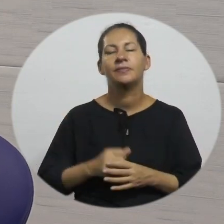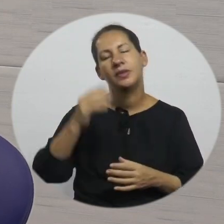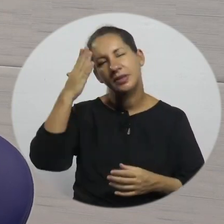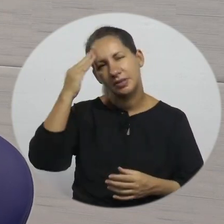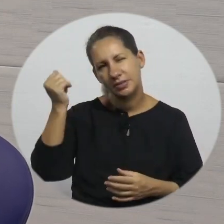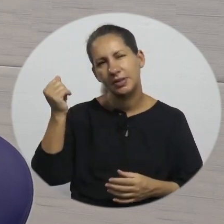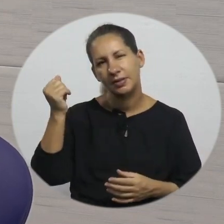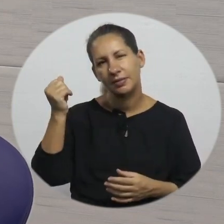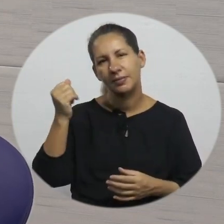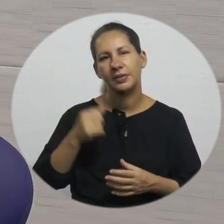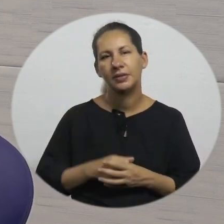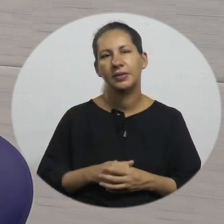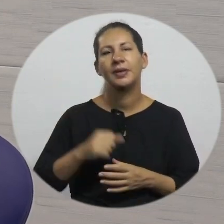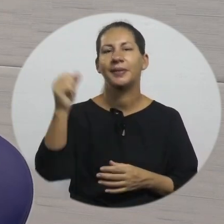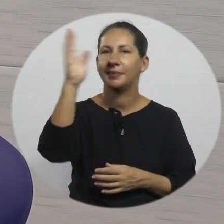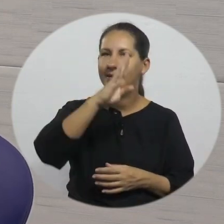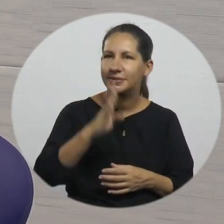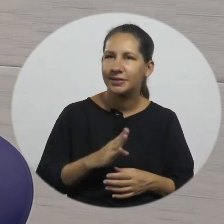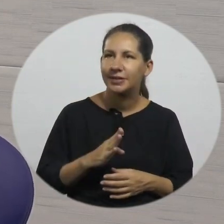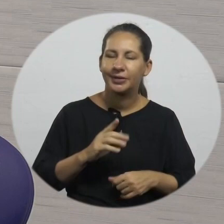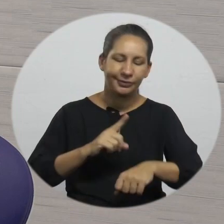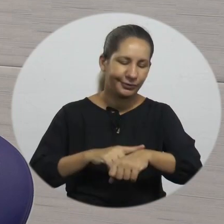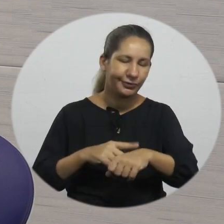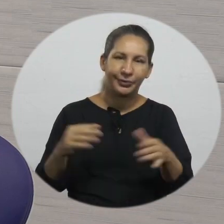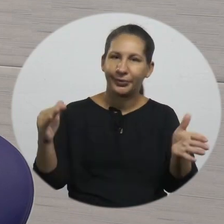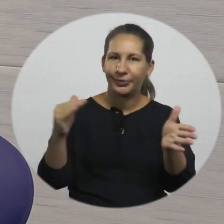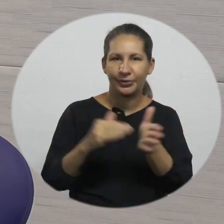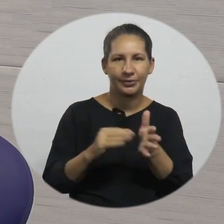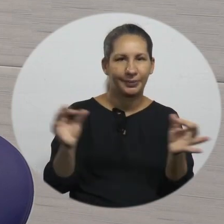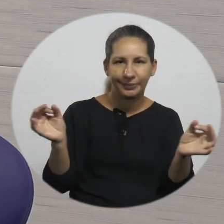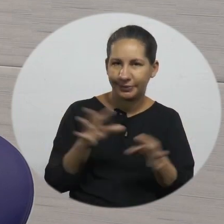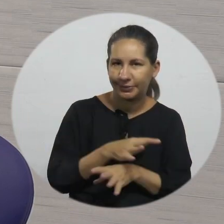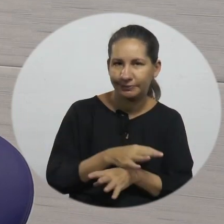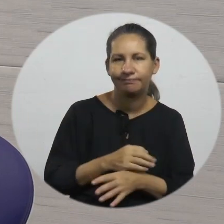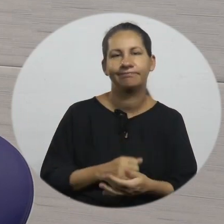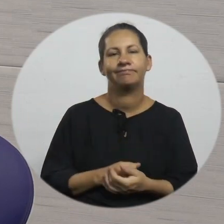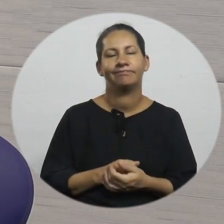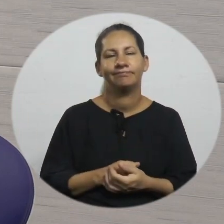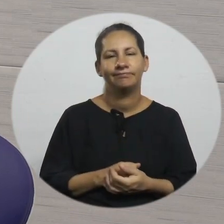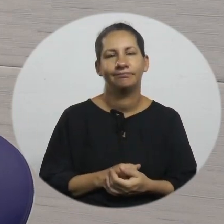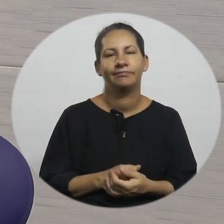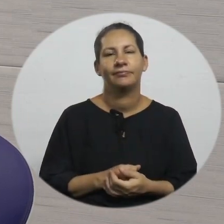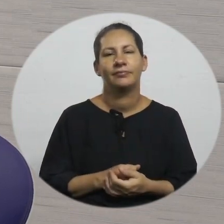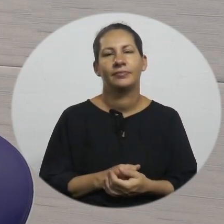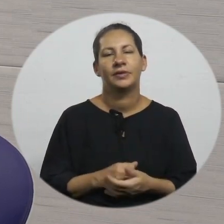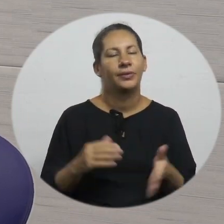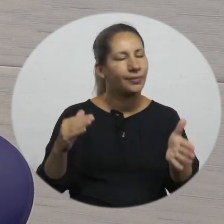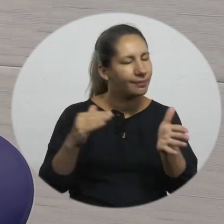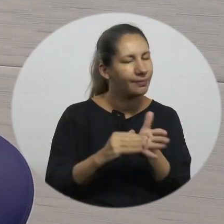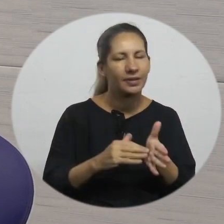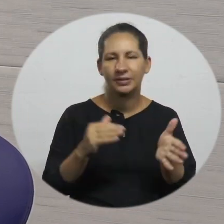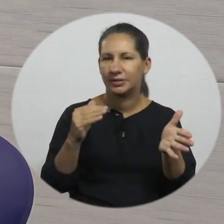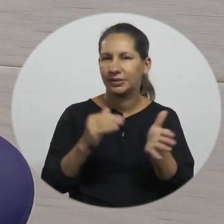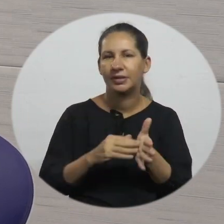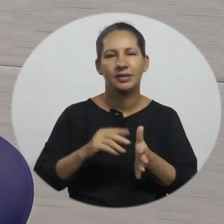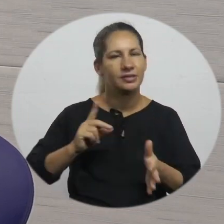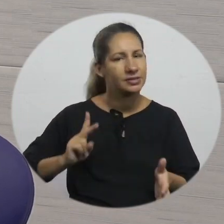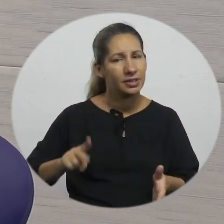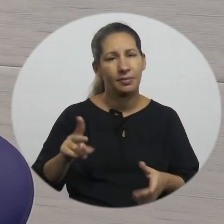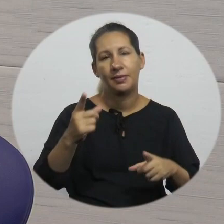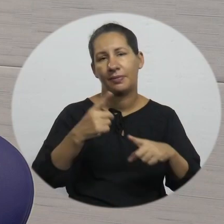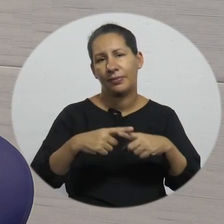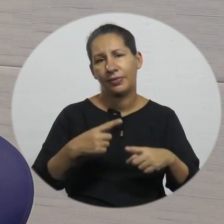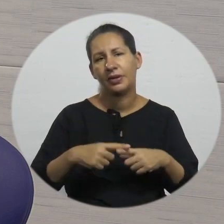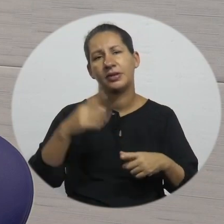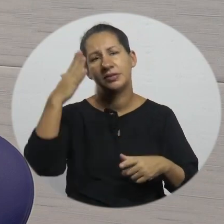gente sabe que é do brasileiro, né? Deixar para tudo para a última hora. E a gente tem tentado combater isso com